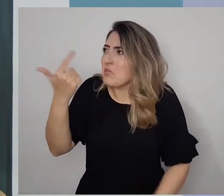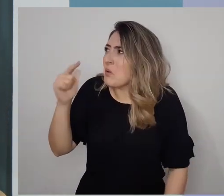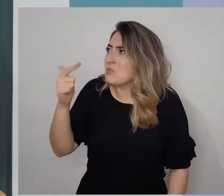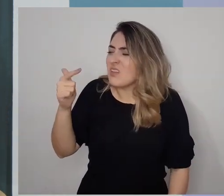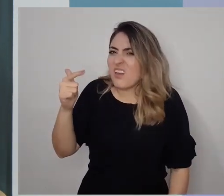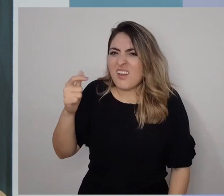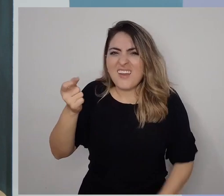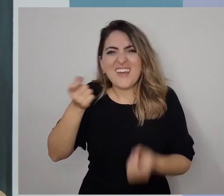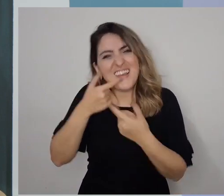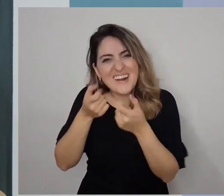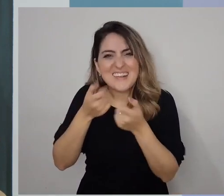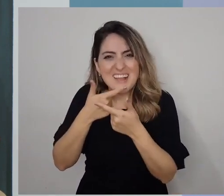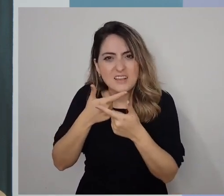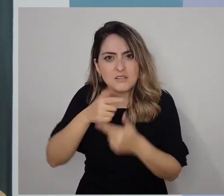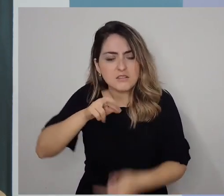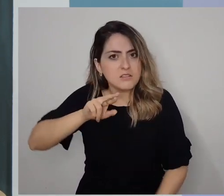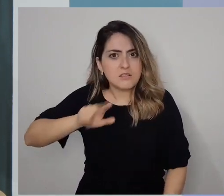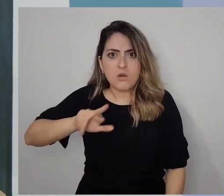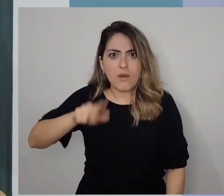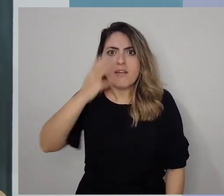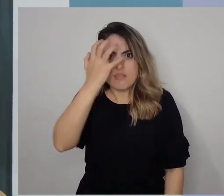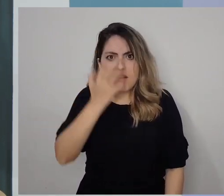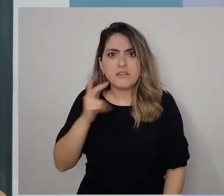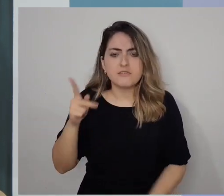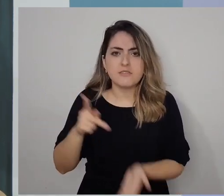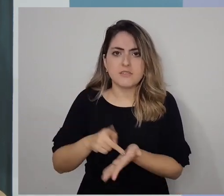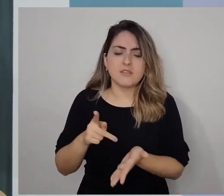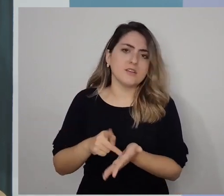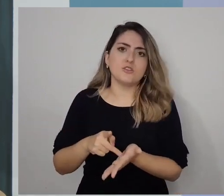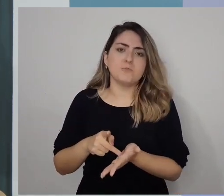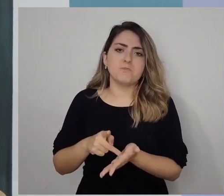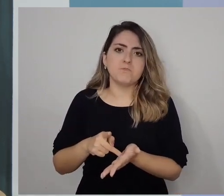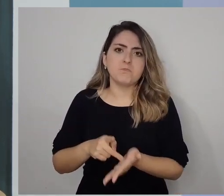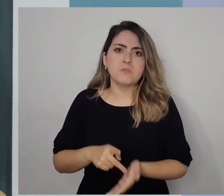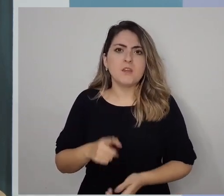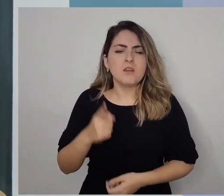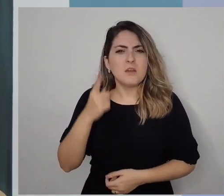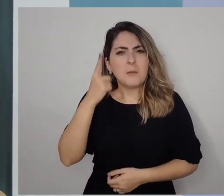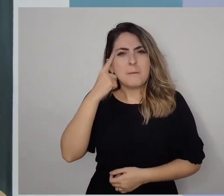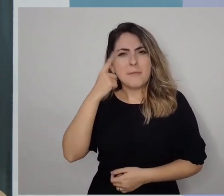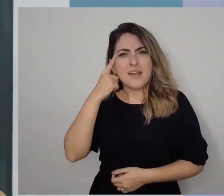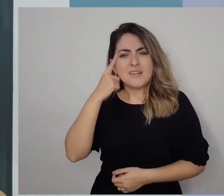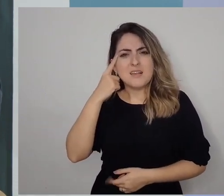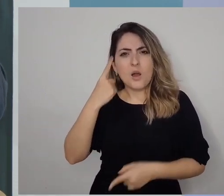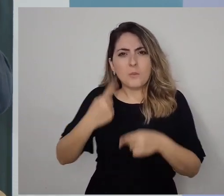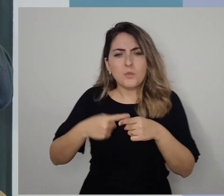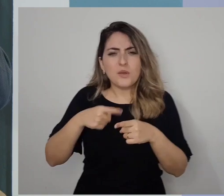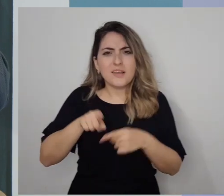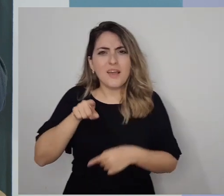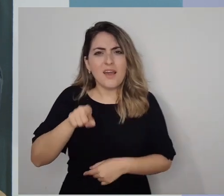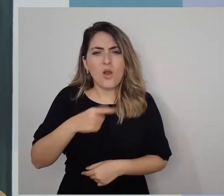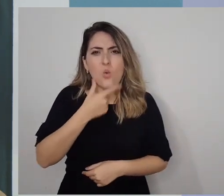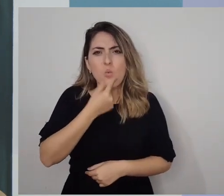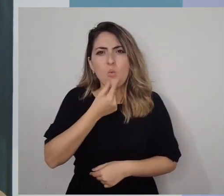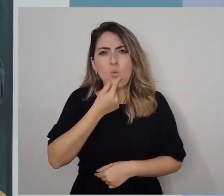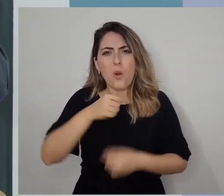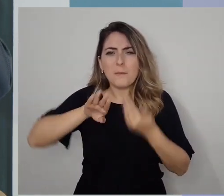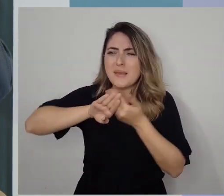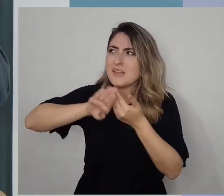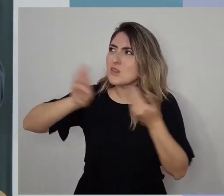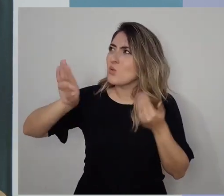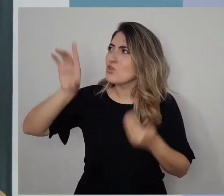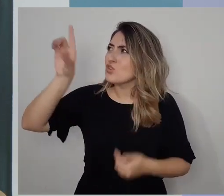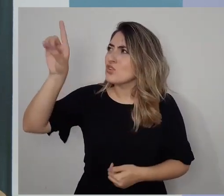coisas. Por que o homem morto, o homem espiritualmente morto, faz várias coisas? Porque existem forças